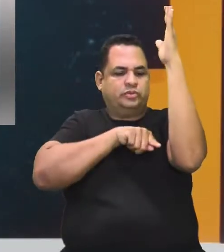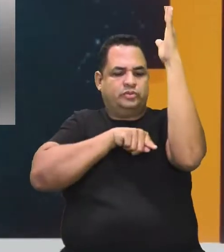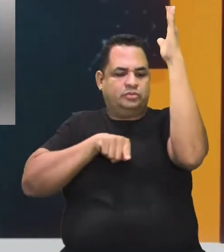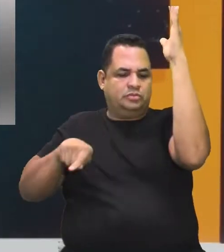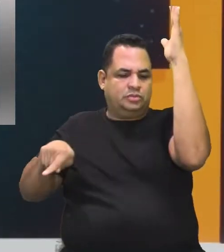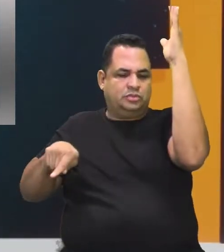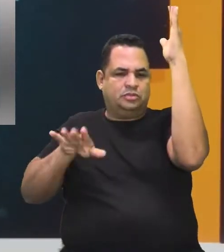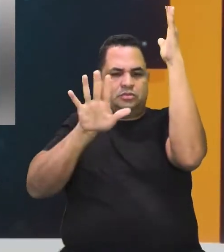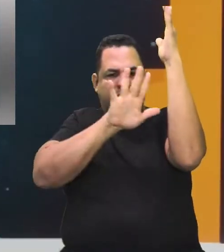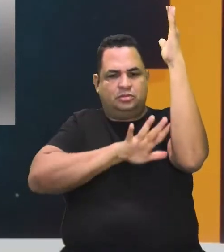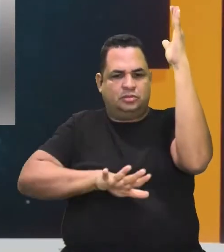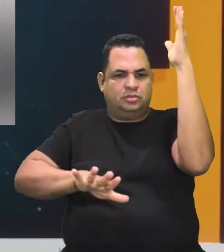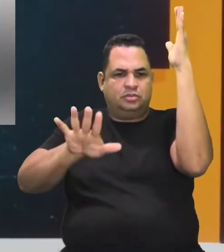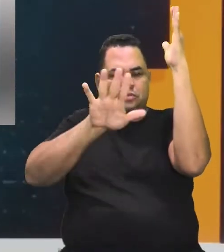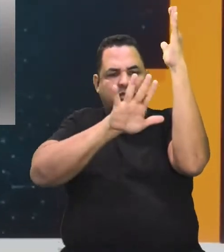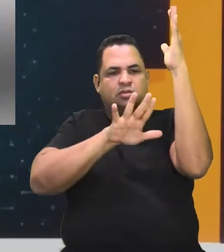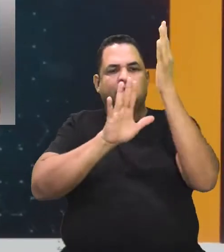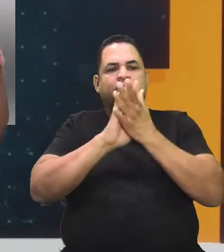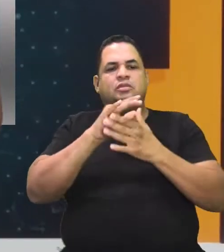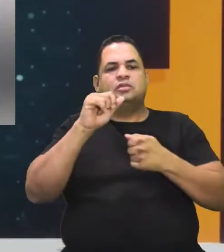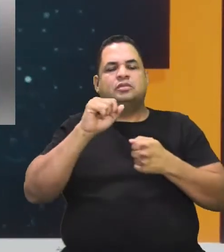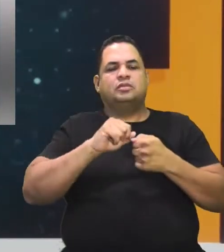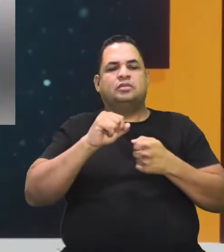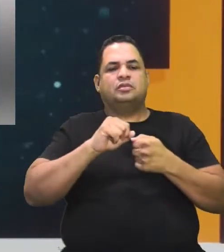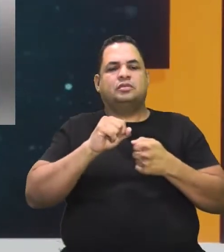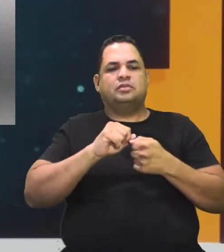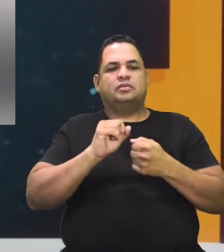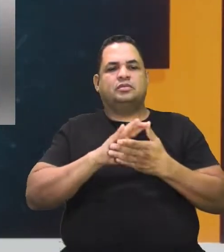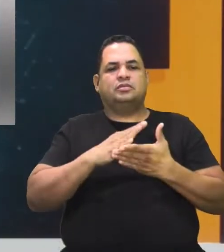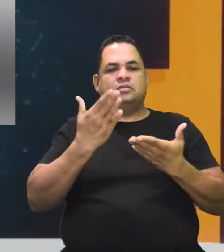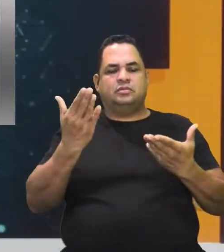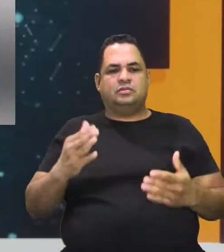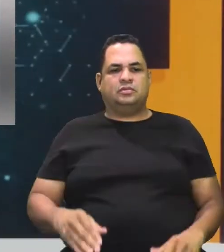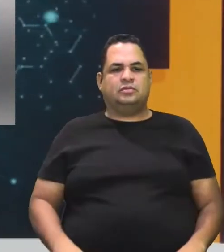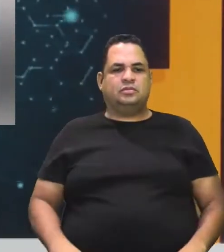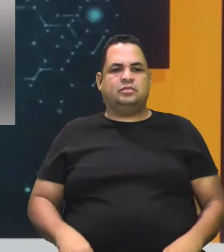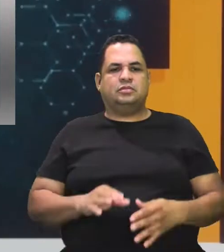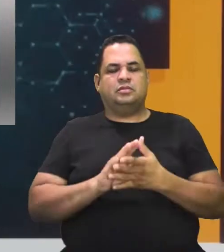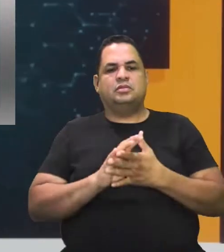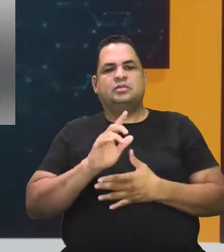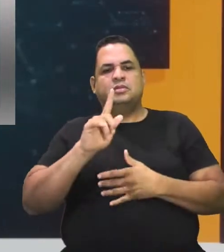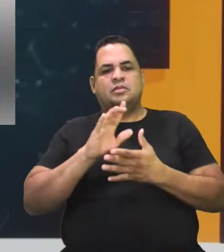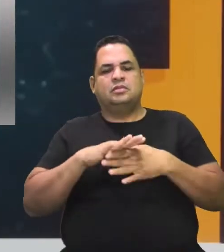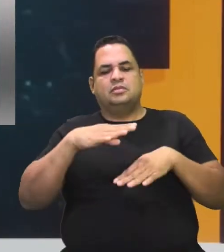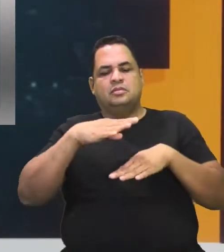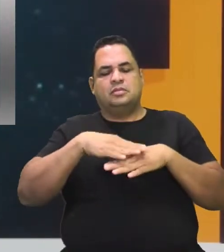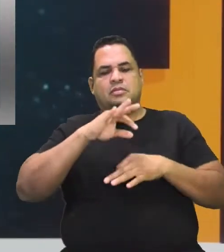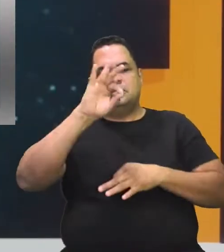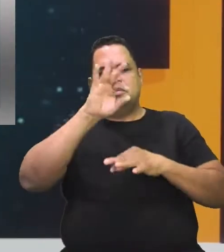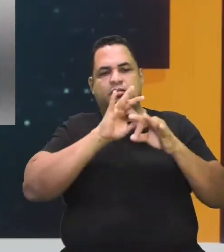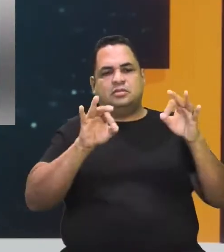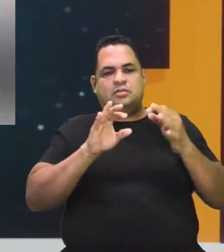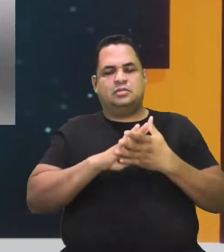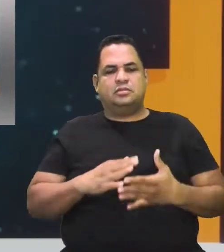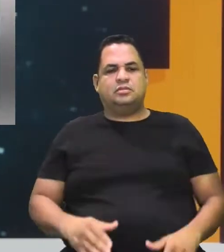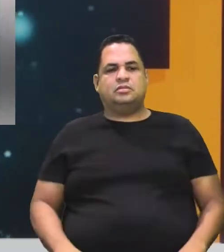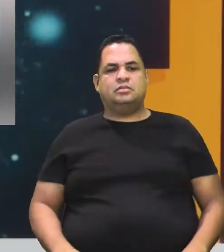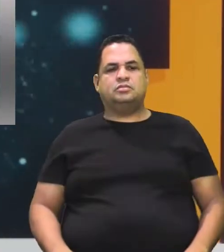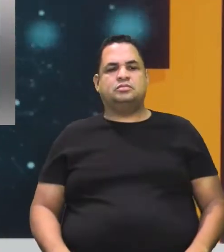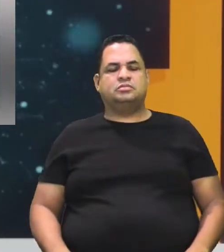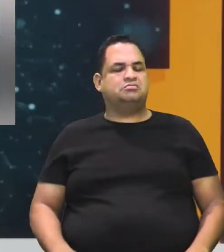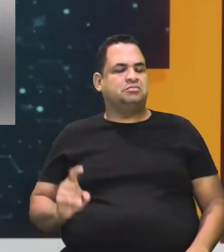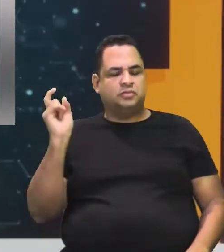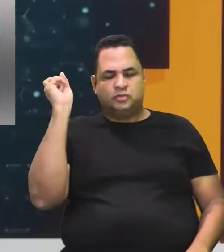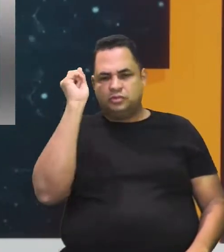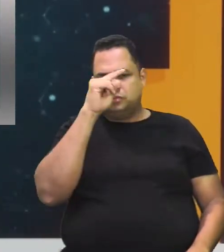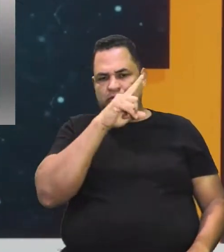é o diferencial. Então, a gente faz esse giro aí, né, entre a geometria e a álgebra e vice-versa, né? E não é